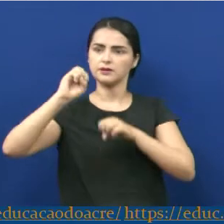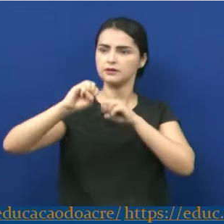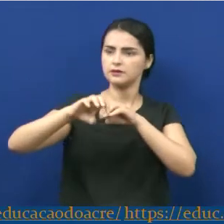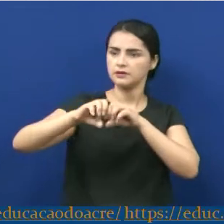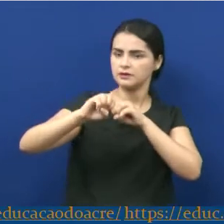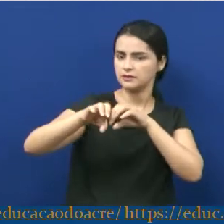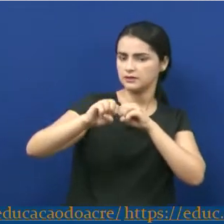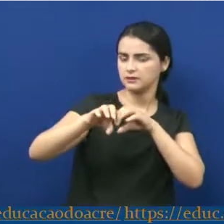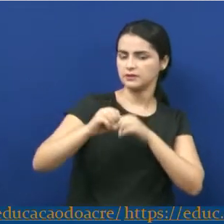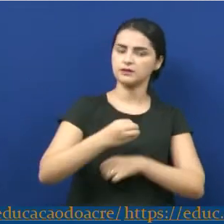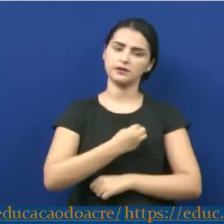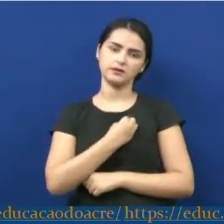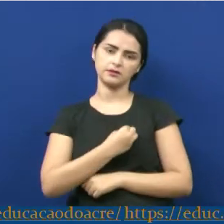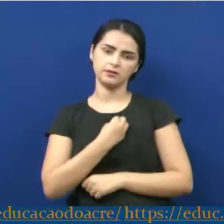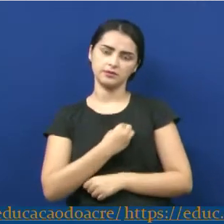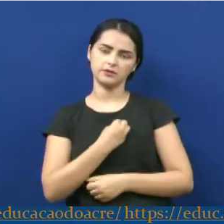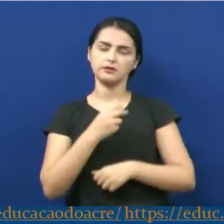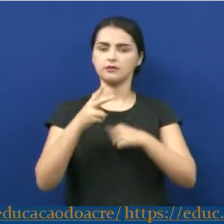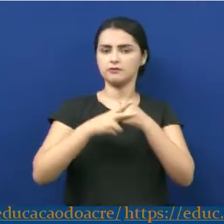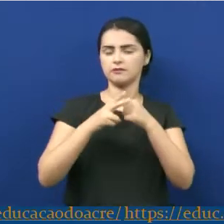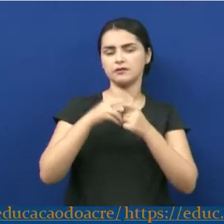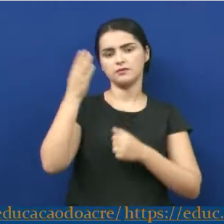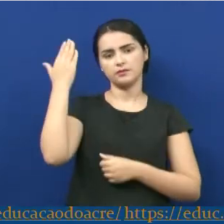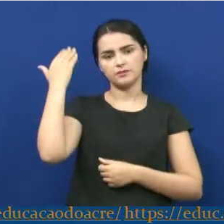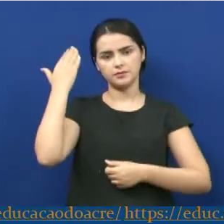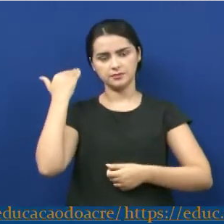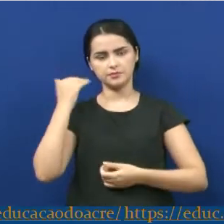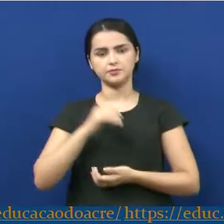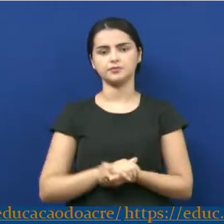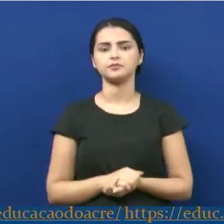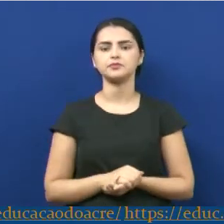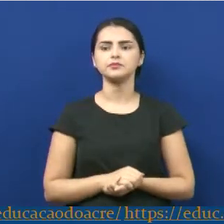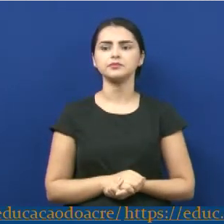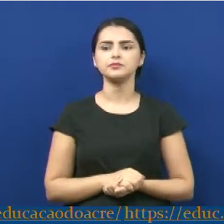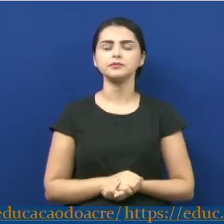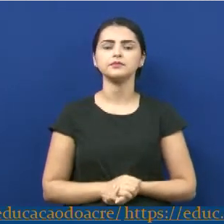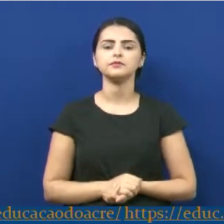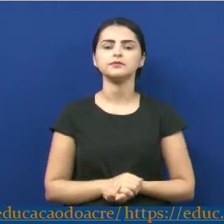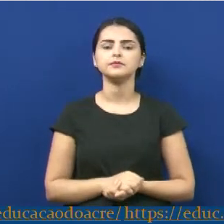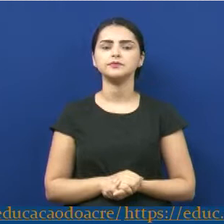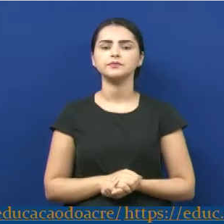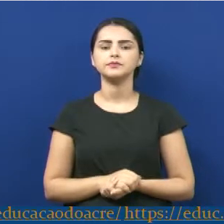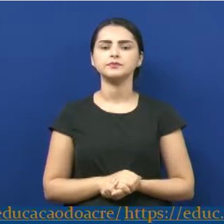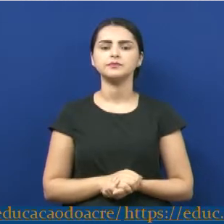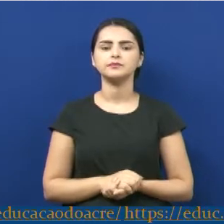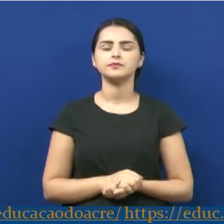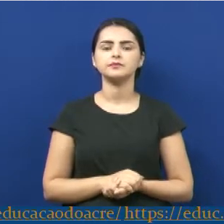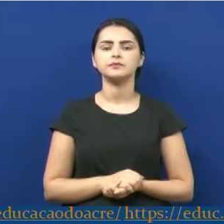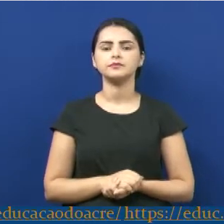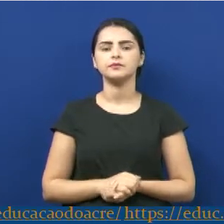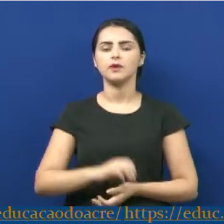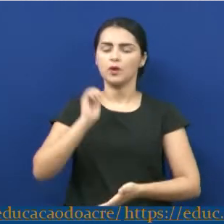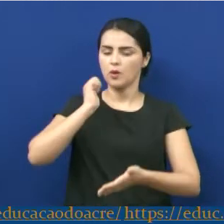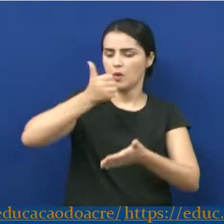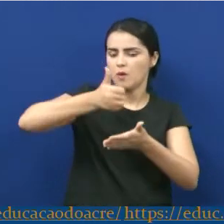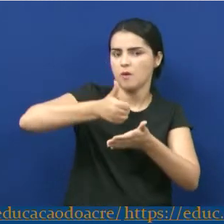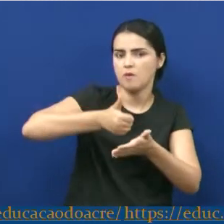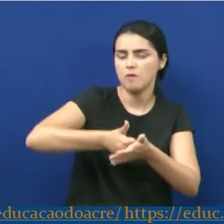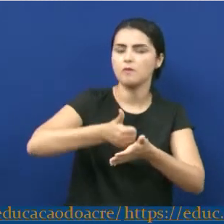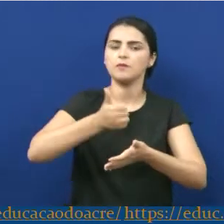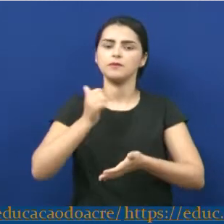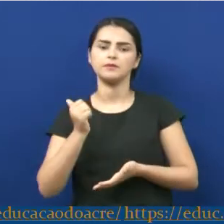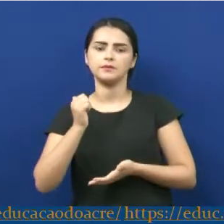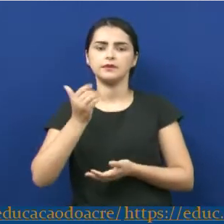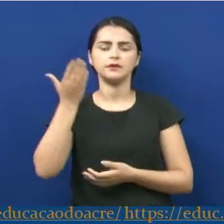presente, verbo no passado, taught. Buy, o verbo comprar, no passado fica bought.